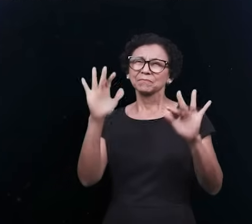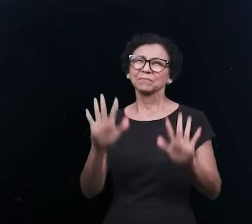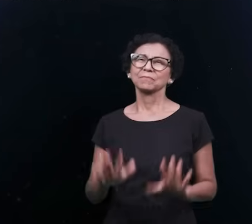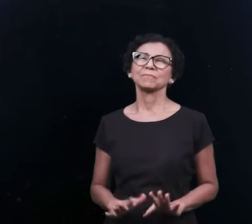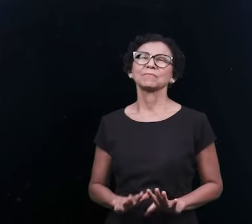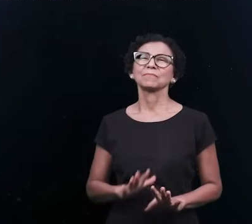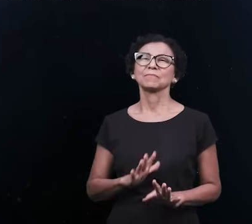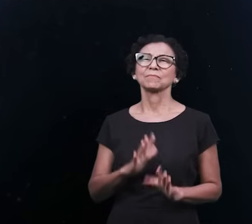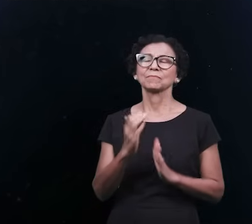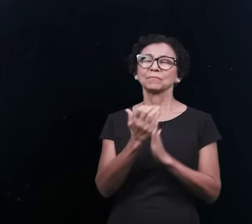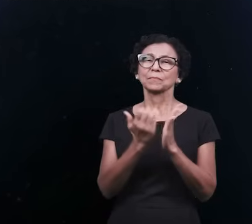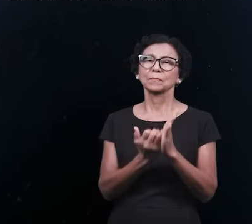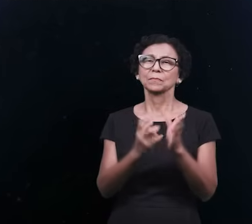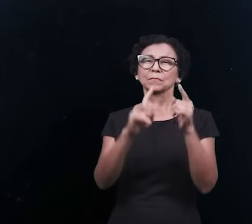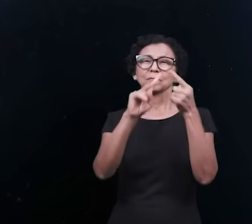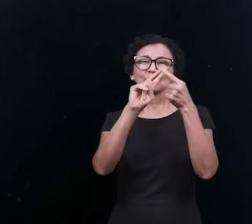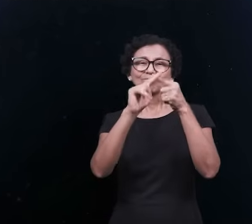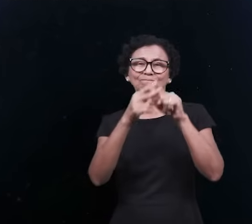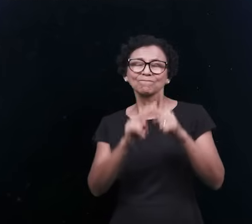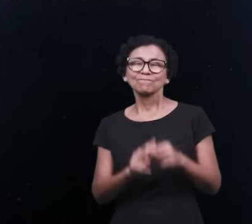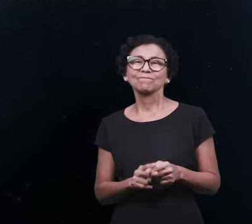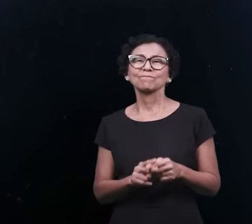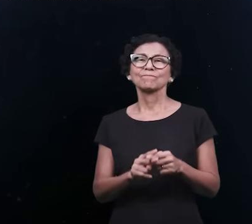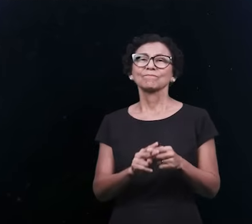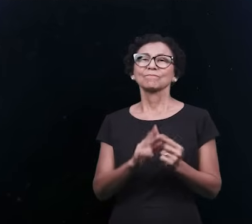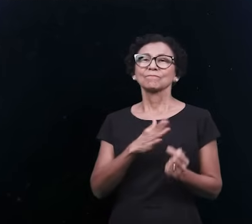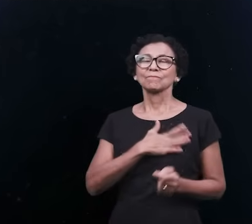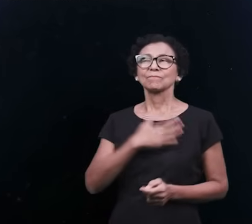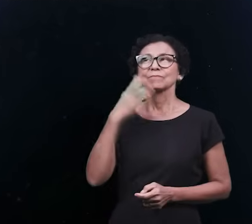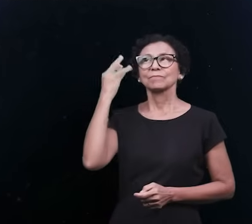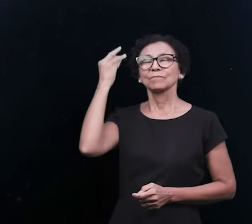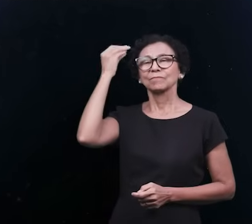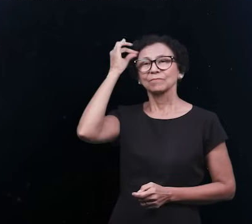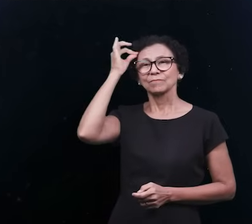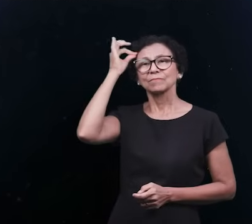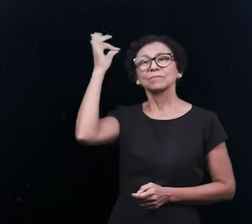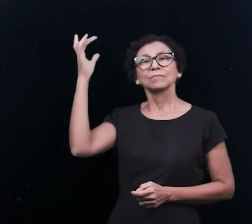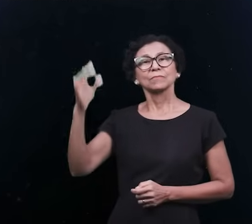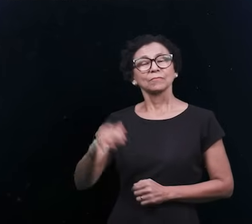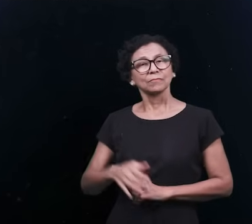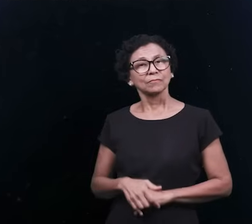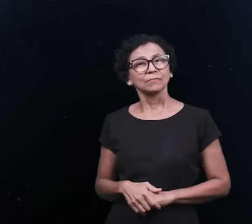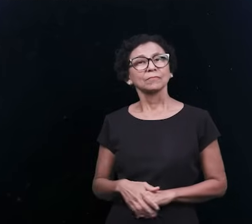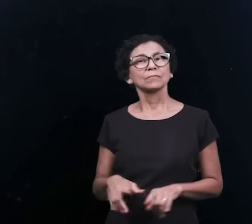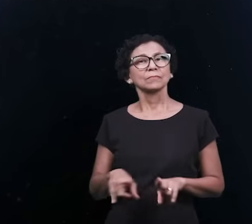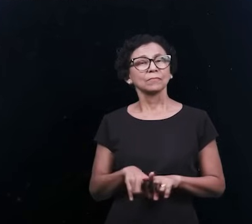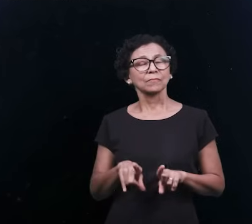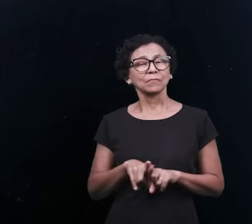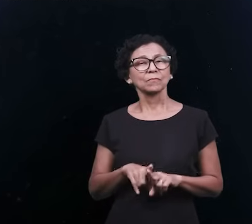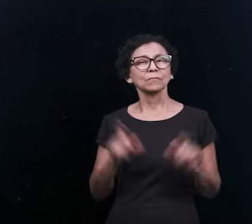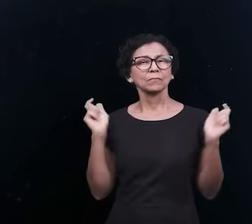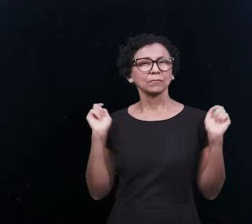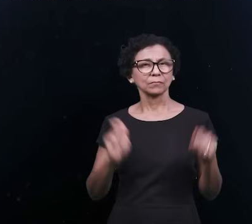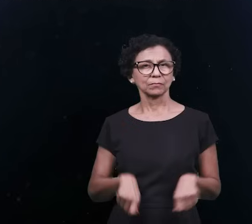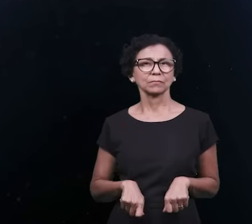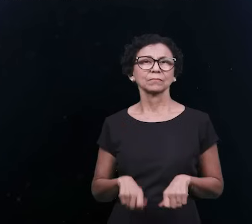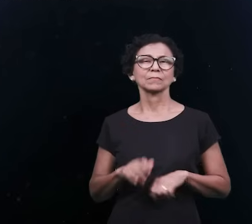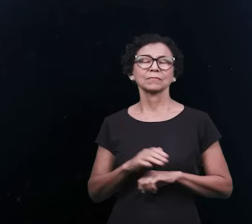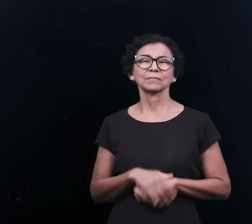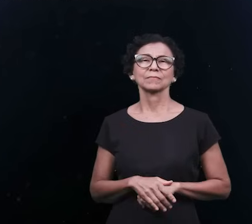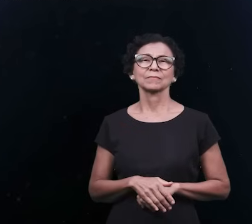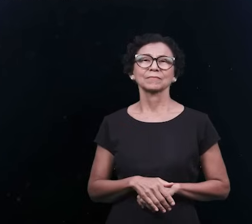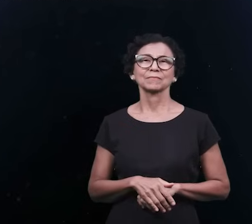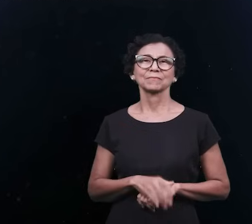Deus, ajustando e aperfeiçoando minha vida espiritual e me dando subsídios para atuar como professora na classe